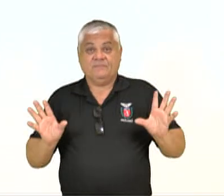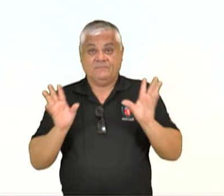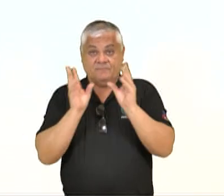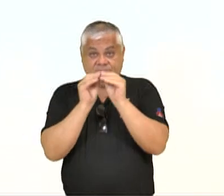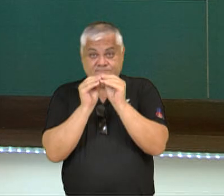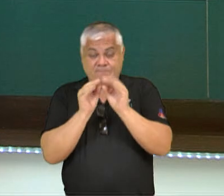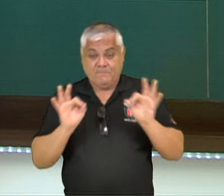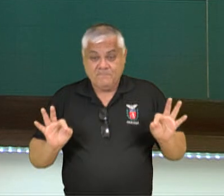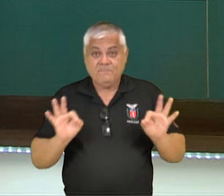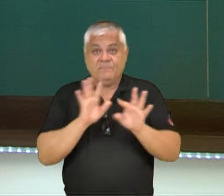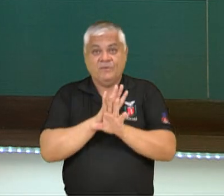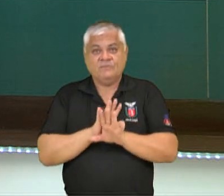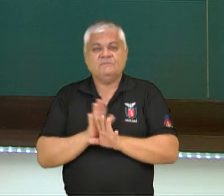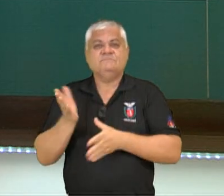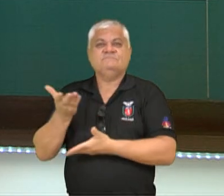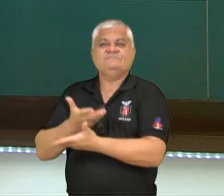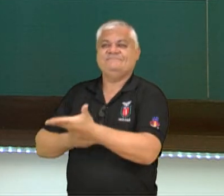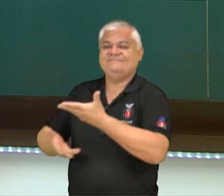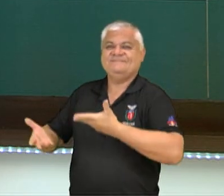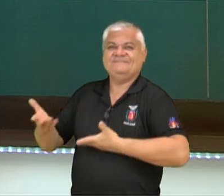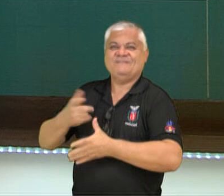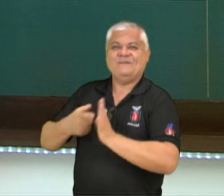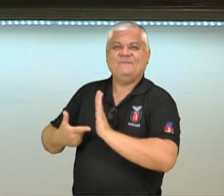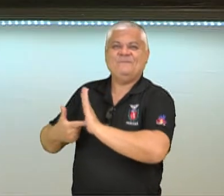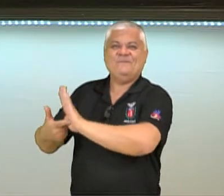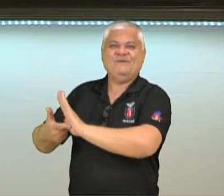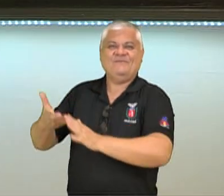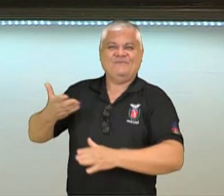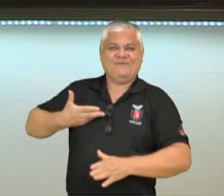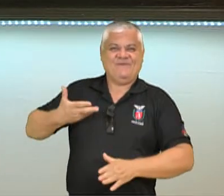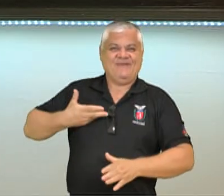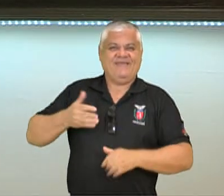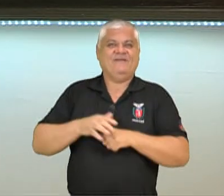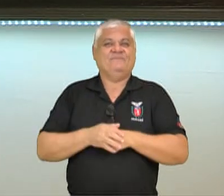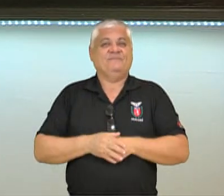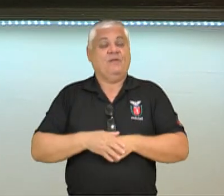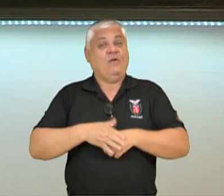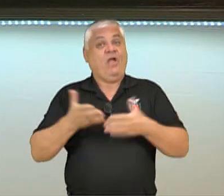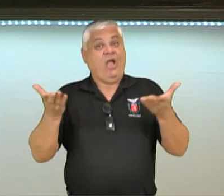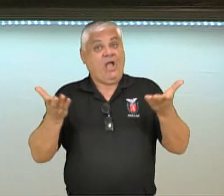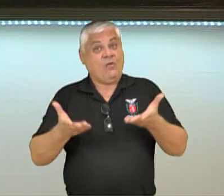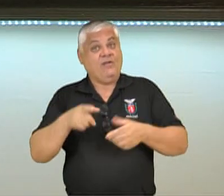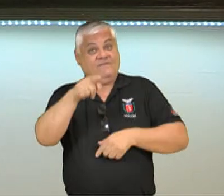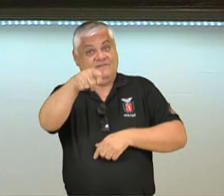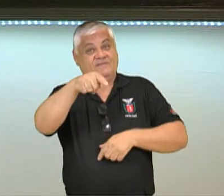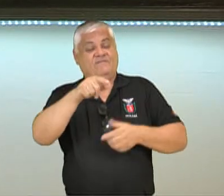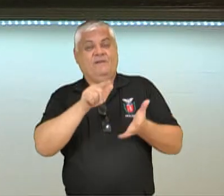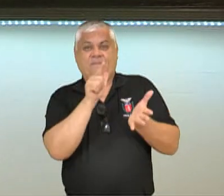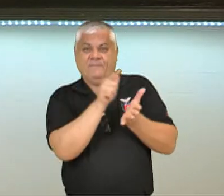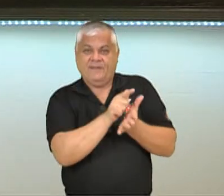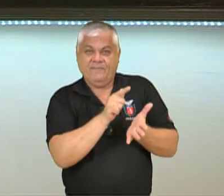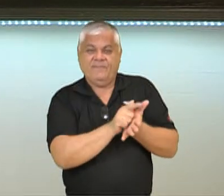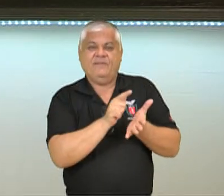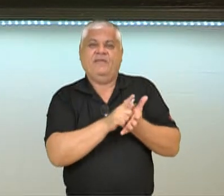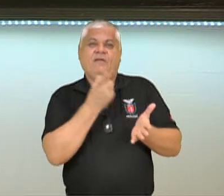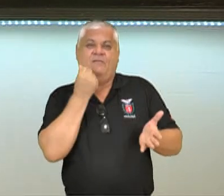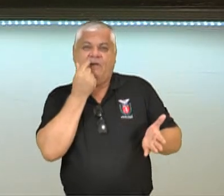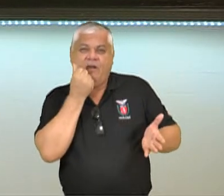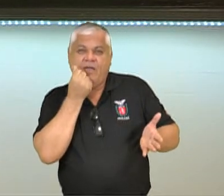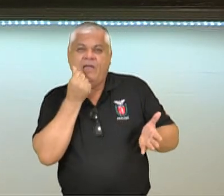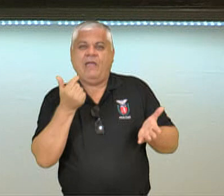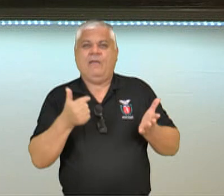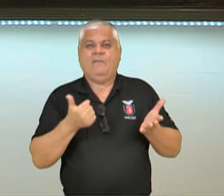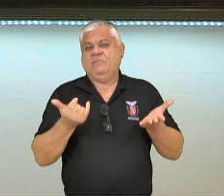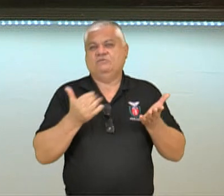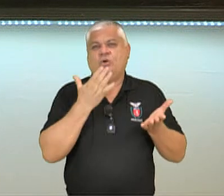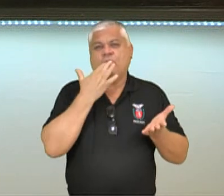conclusão, compartilhe o circuito que você criou com os seus colegas. Então agora você vai pegar aí papel, lápis, pode ser